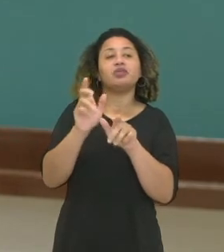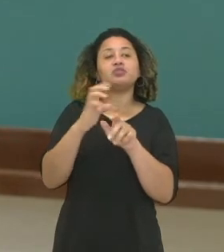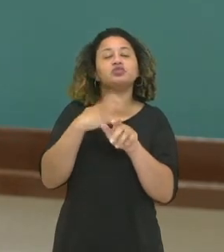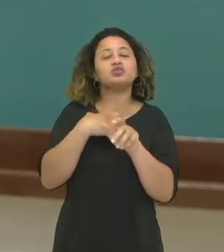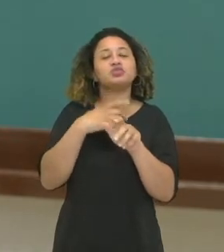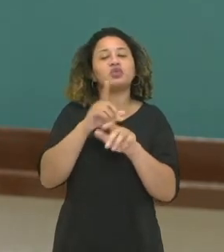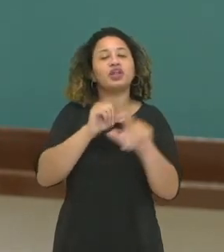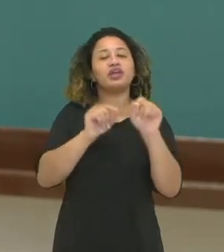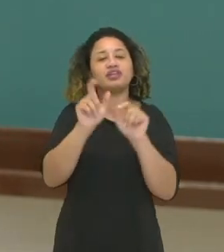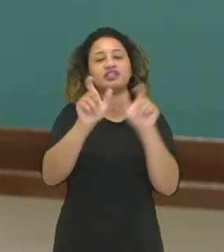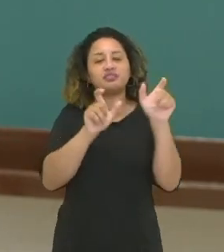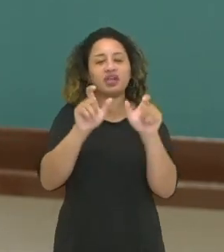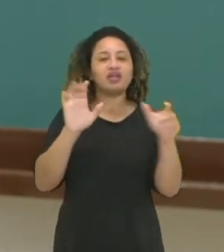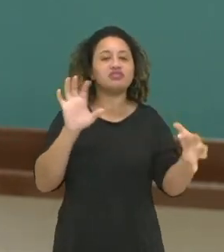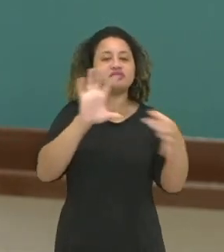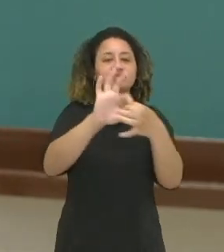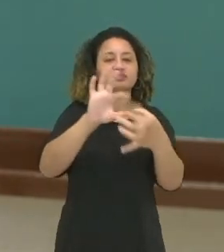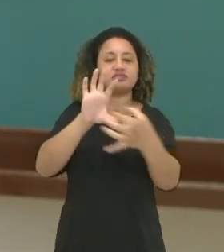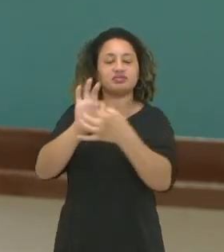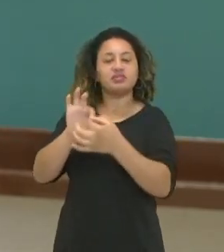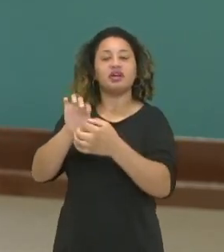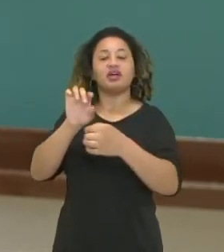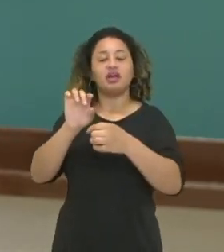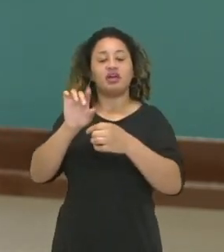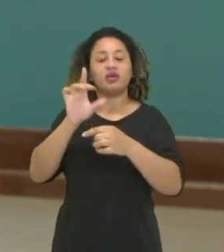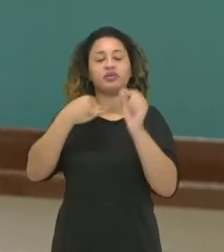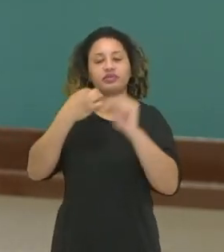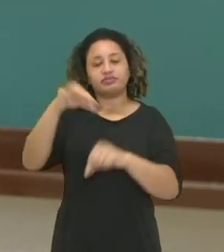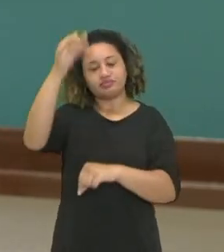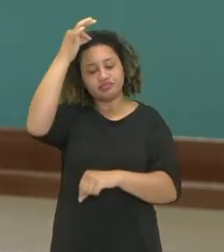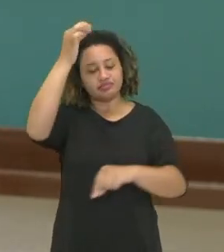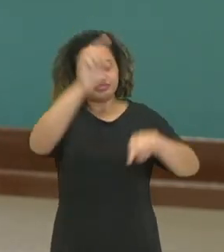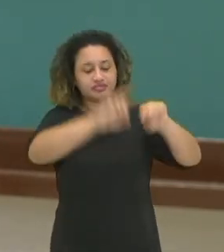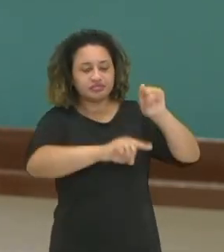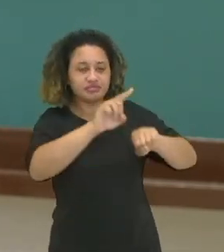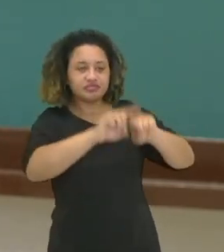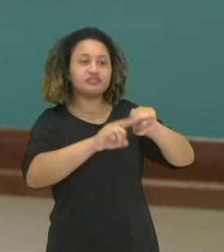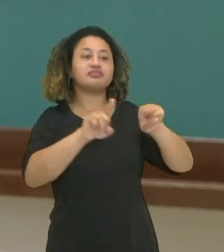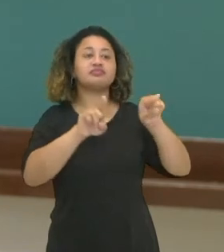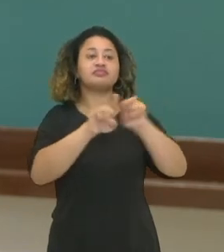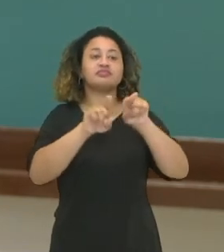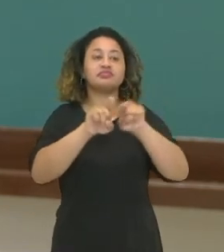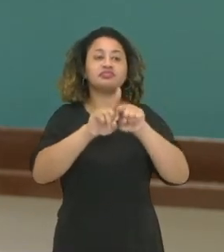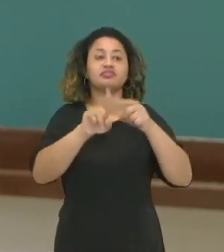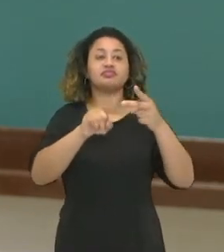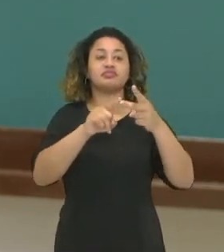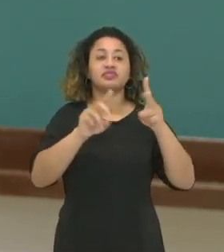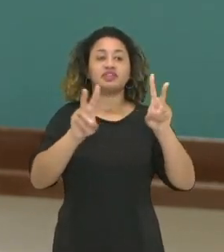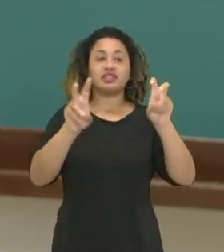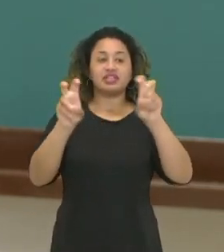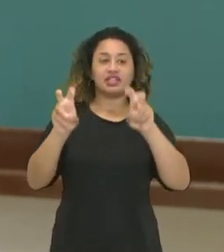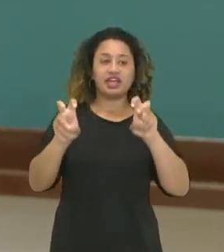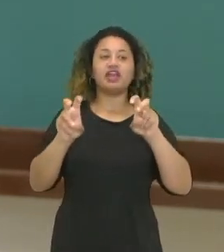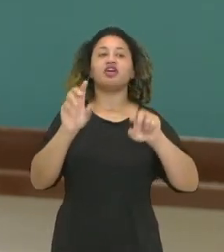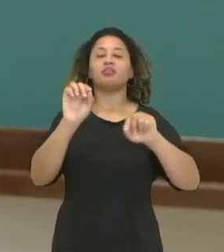a conexão entre o mundo material e espiritual e tinha temáticas transcendentes e